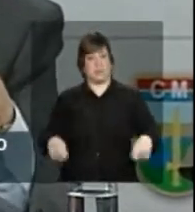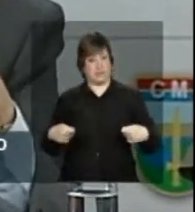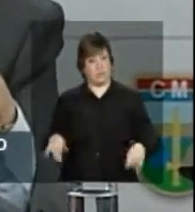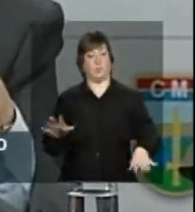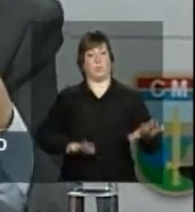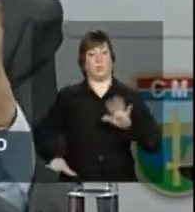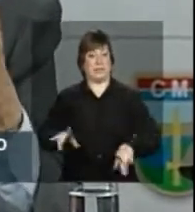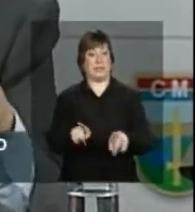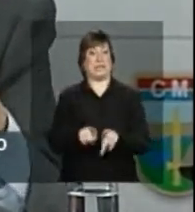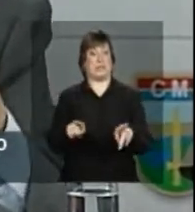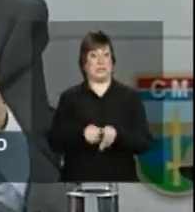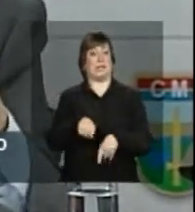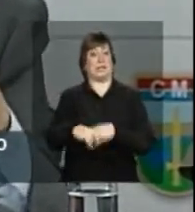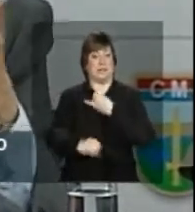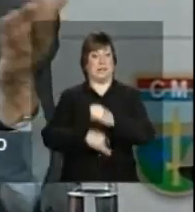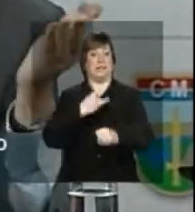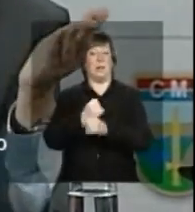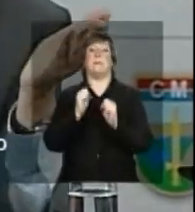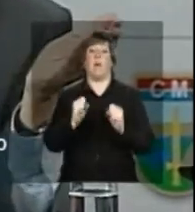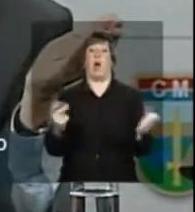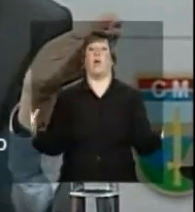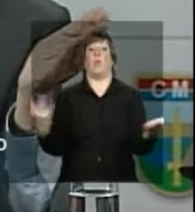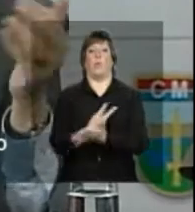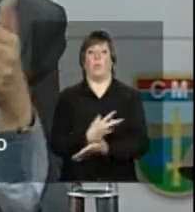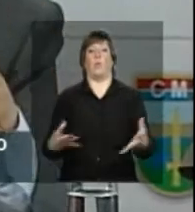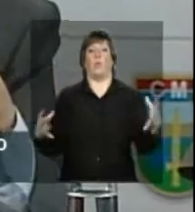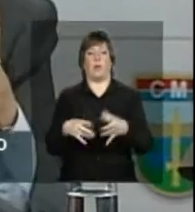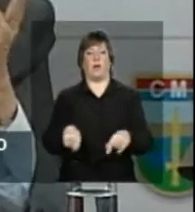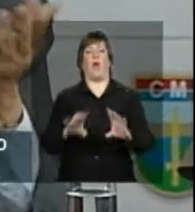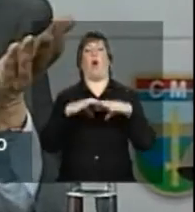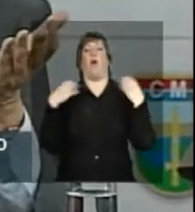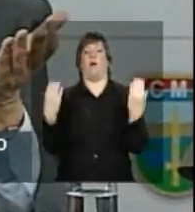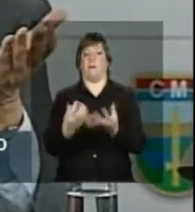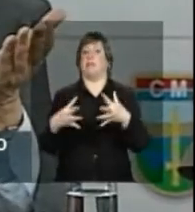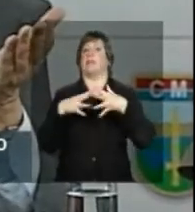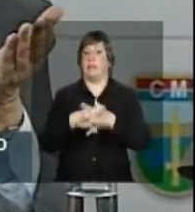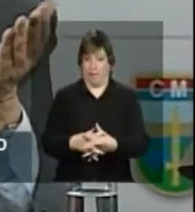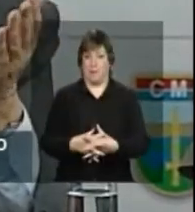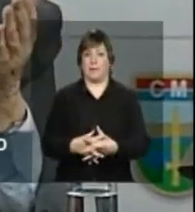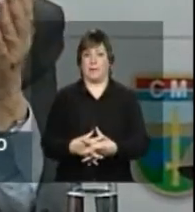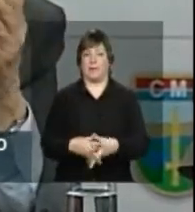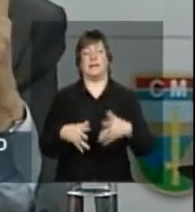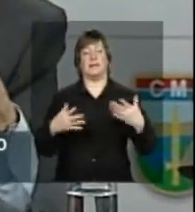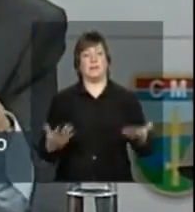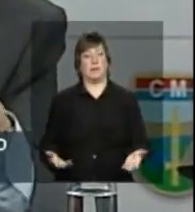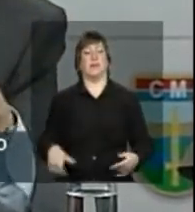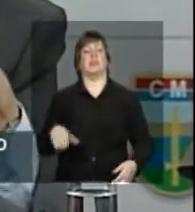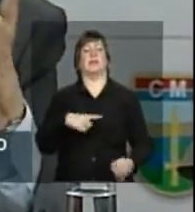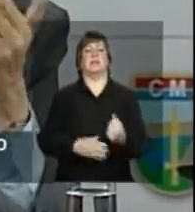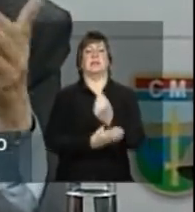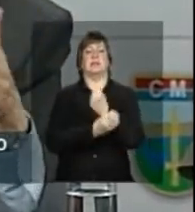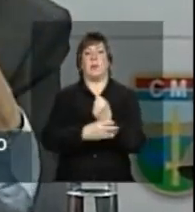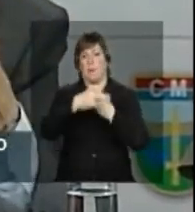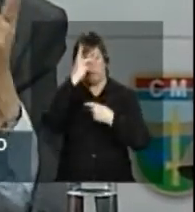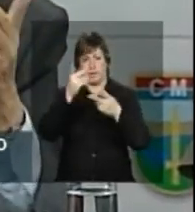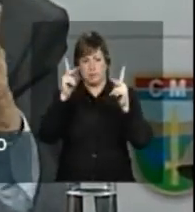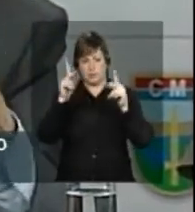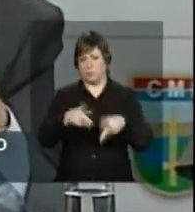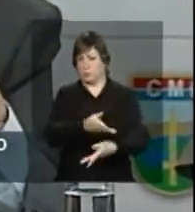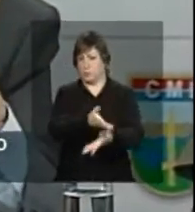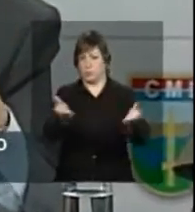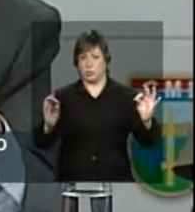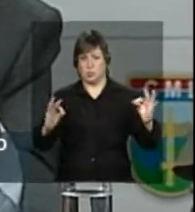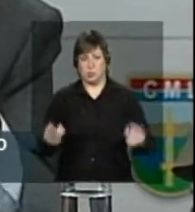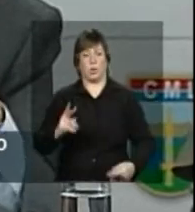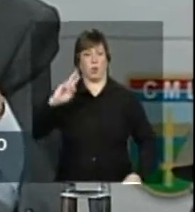ameaça, que pode também causar transtornos para a conferência. Então, tanto no que diz respeito à segurança das pessoas, do chefe de Estado, do chefe de